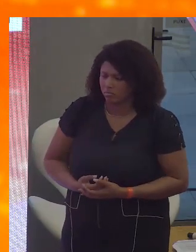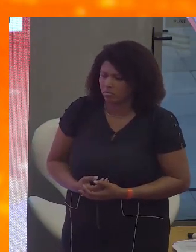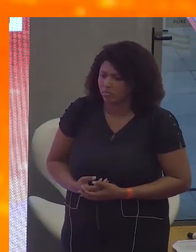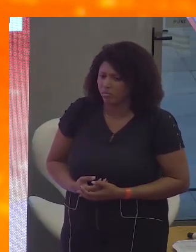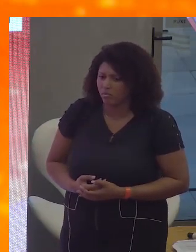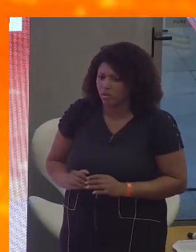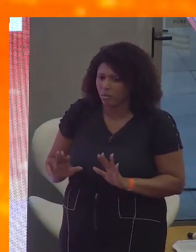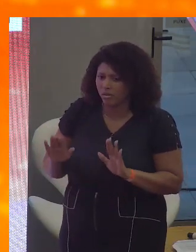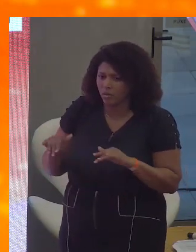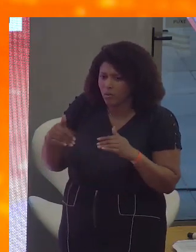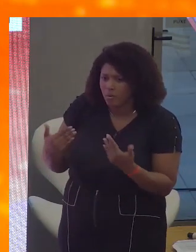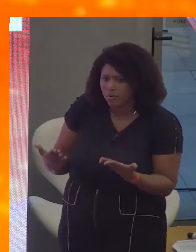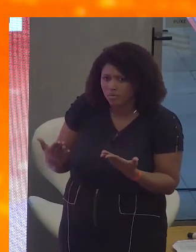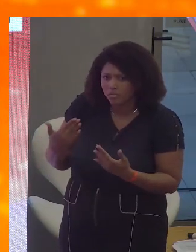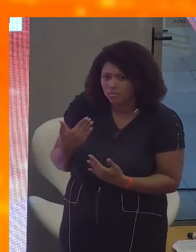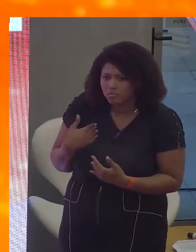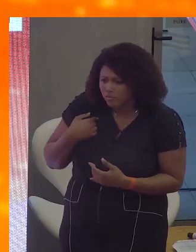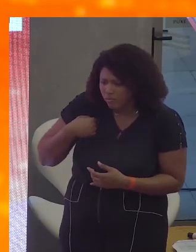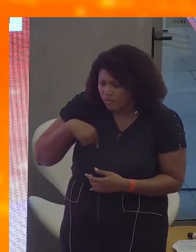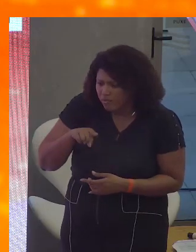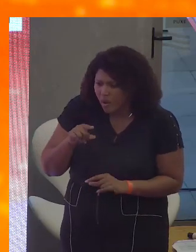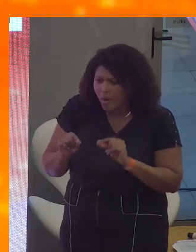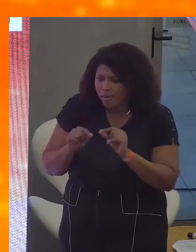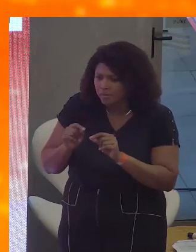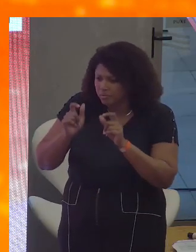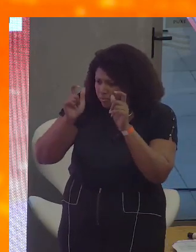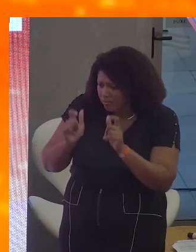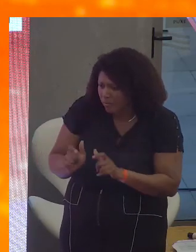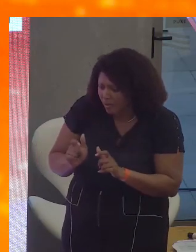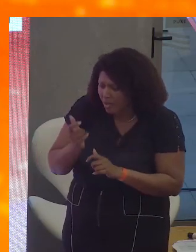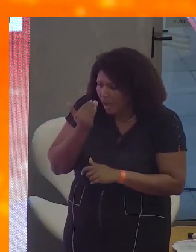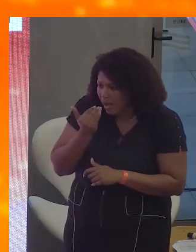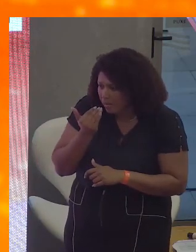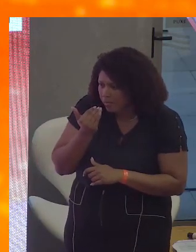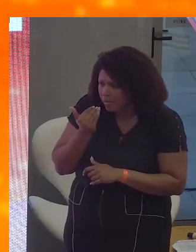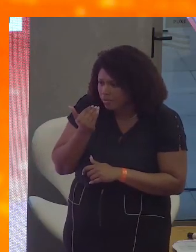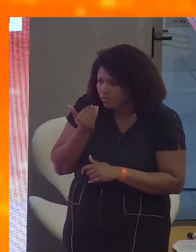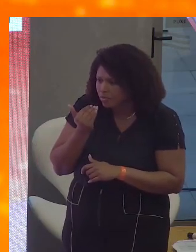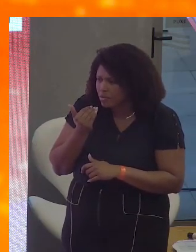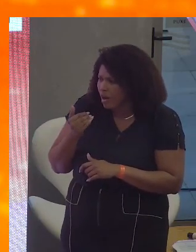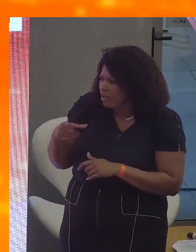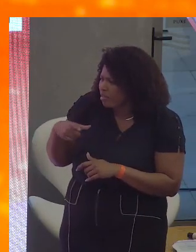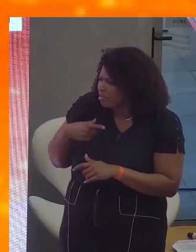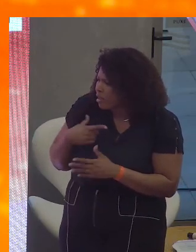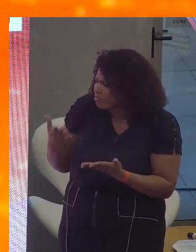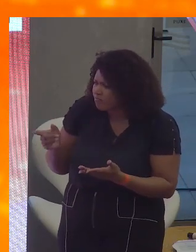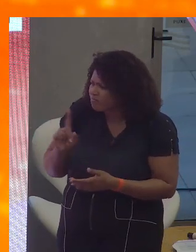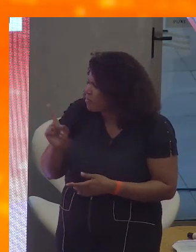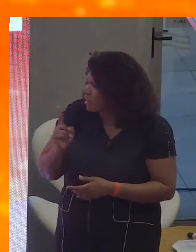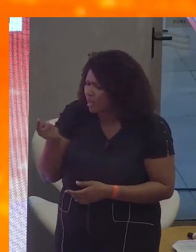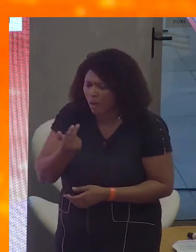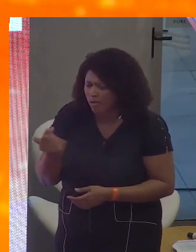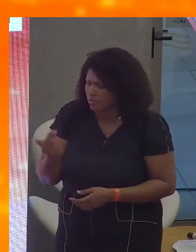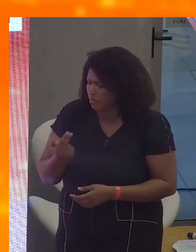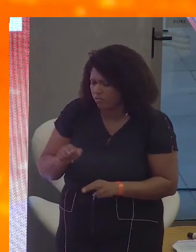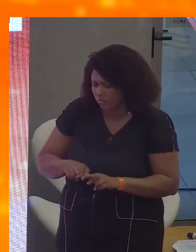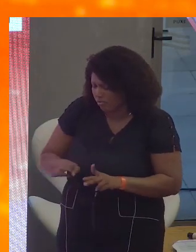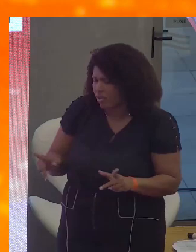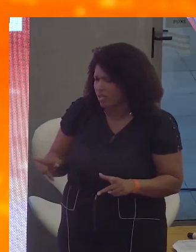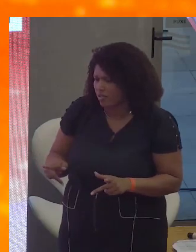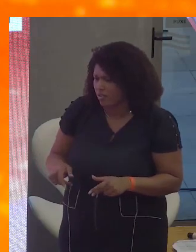Quando eu vou para o campo da suplementação alimentar ou do alimento, essas exigências elas não são as mesmas.